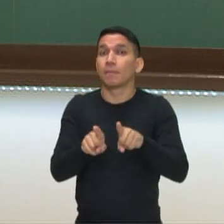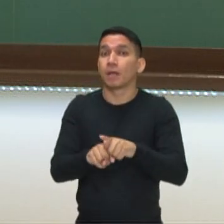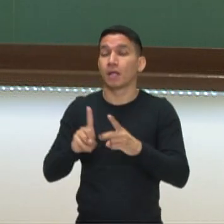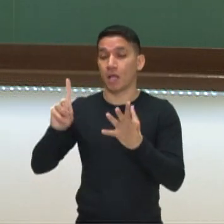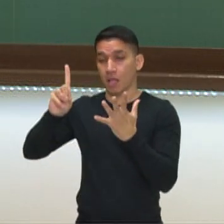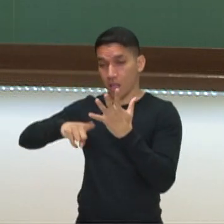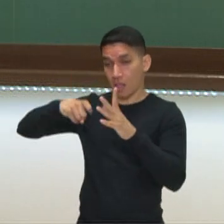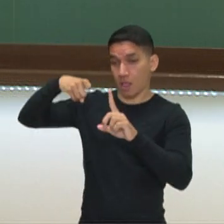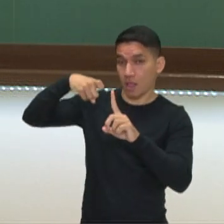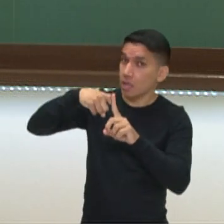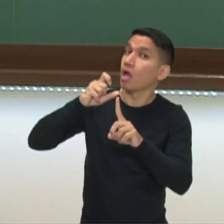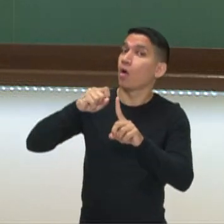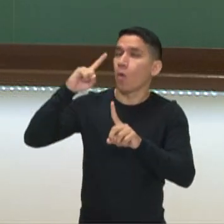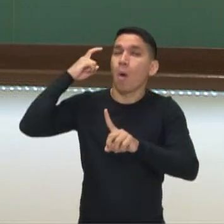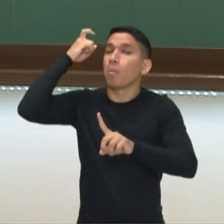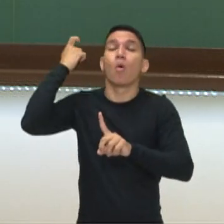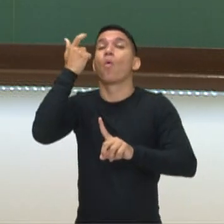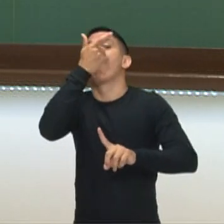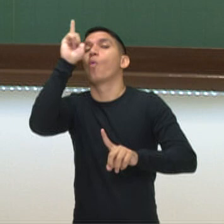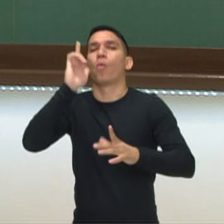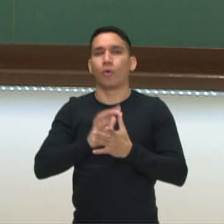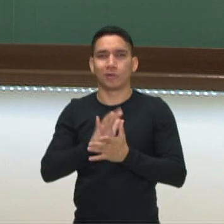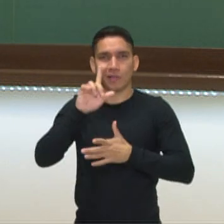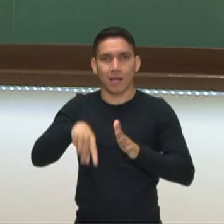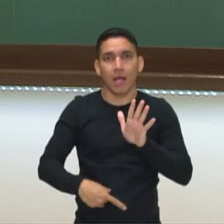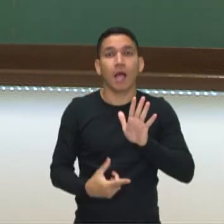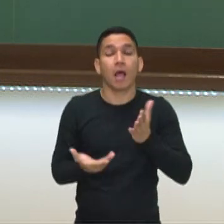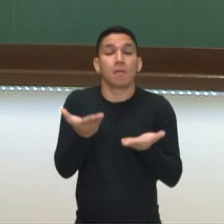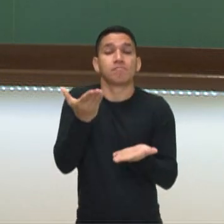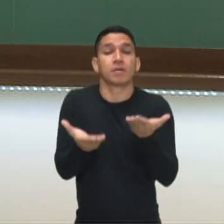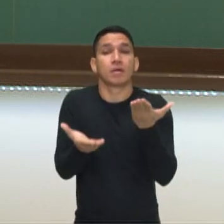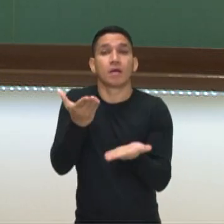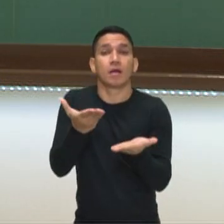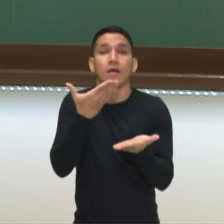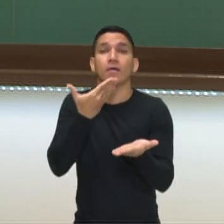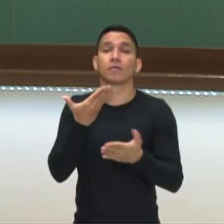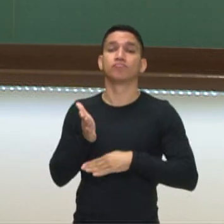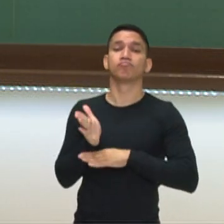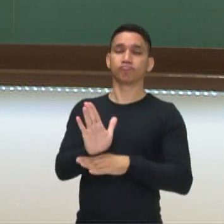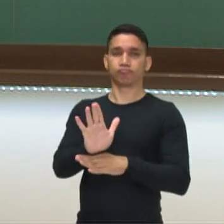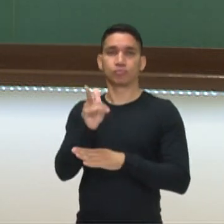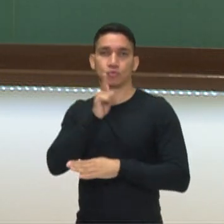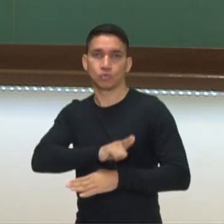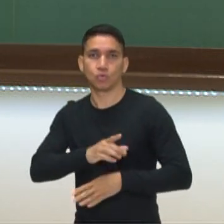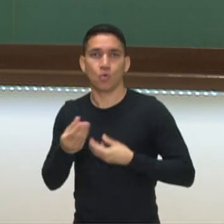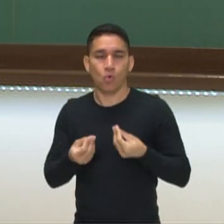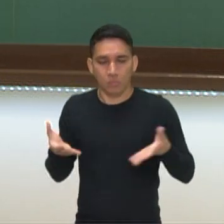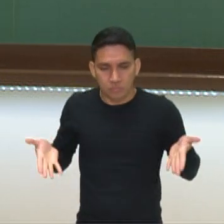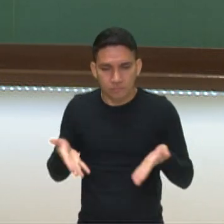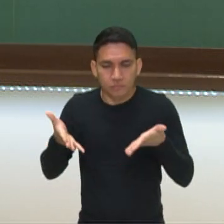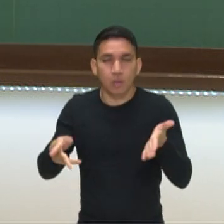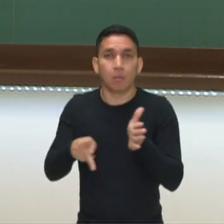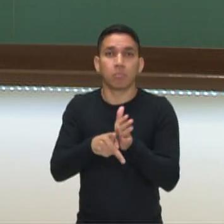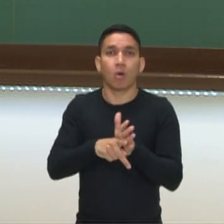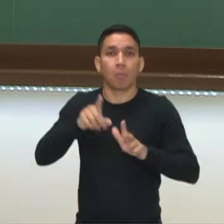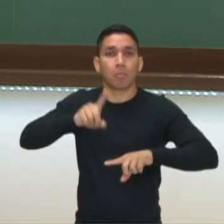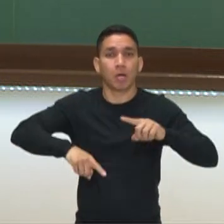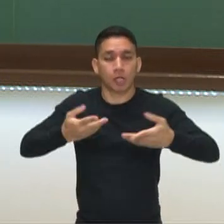Inglaterra já se preocupou com uma balança comercial favorável com o comércio de